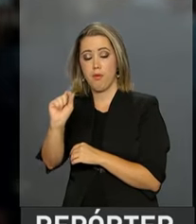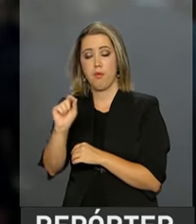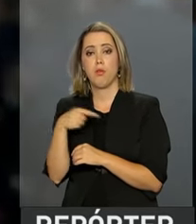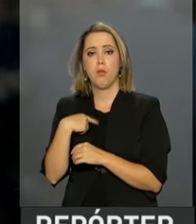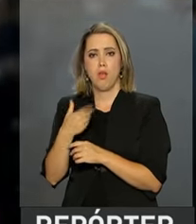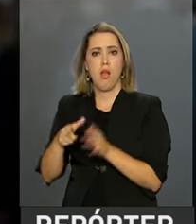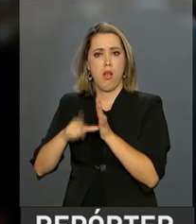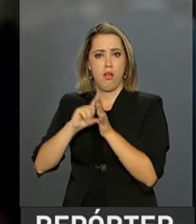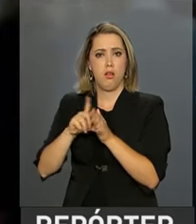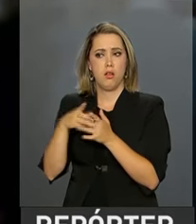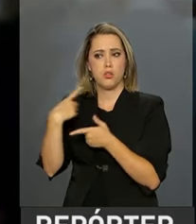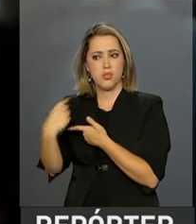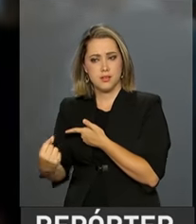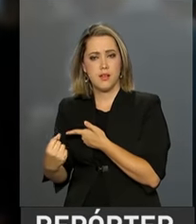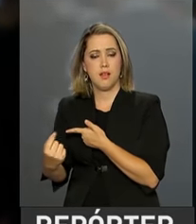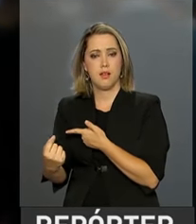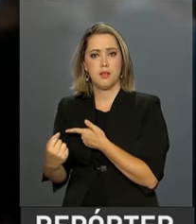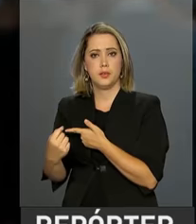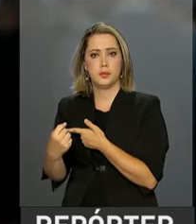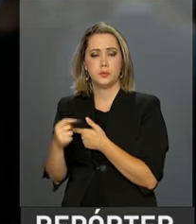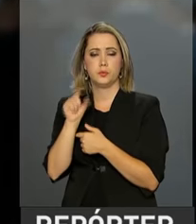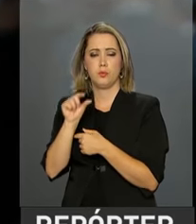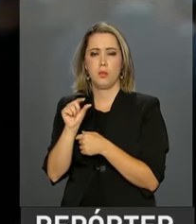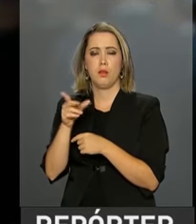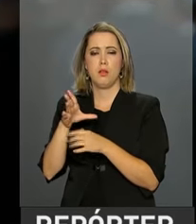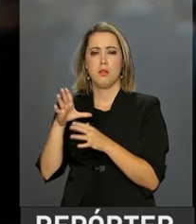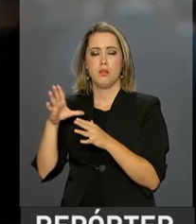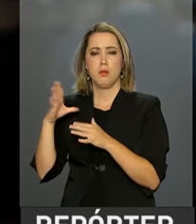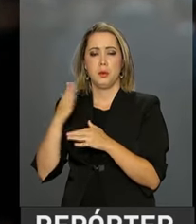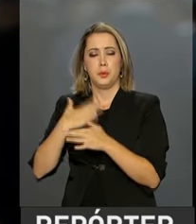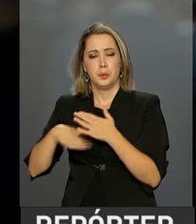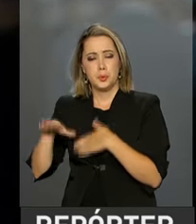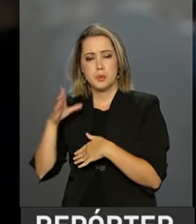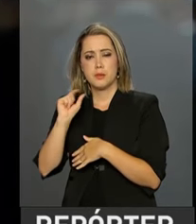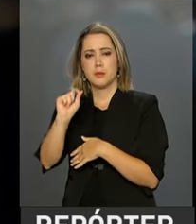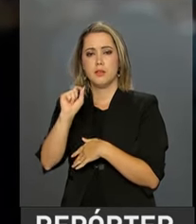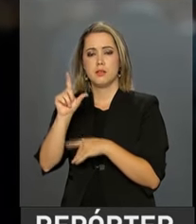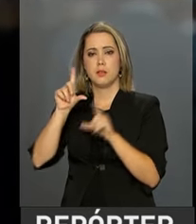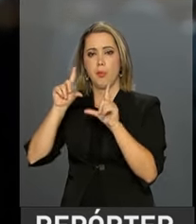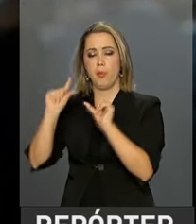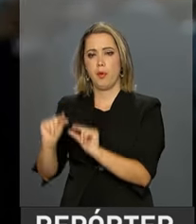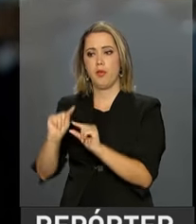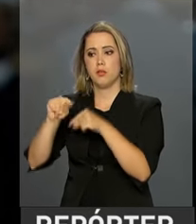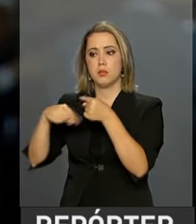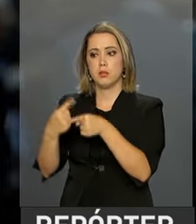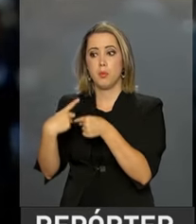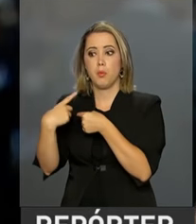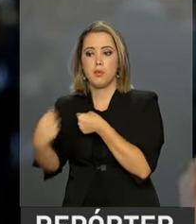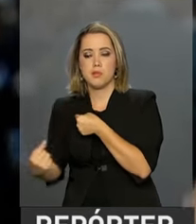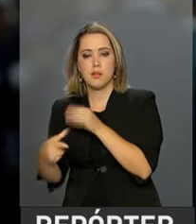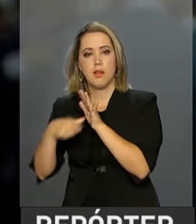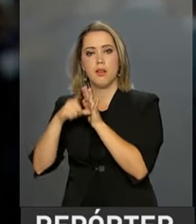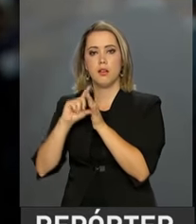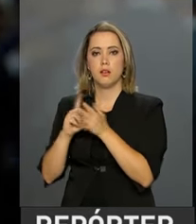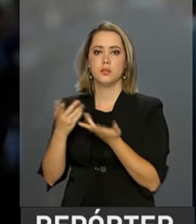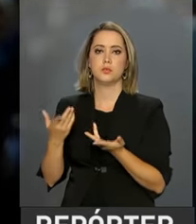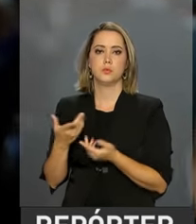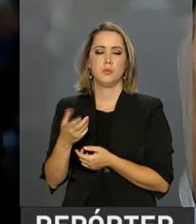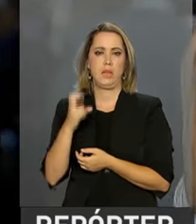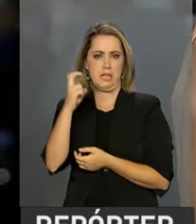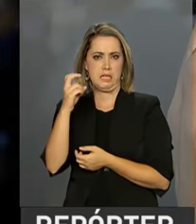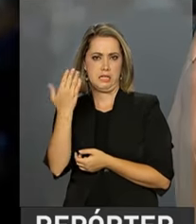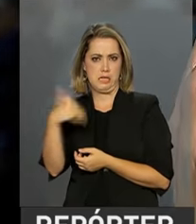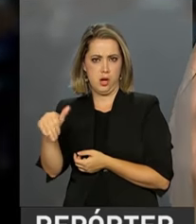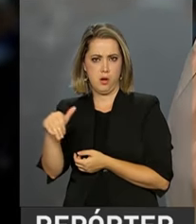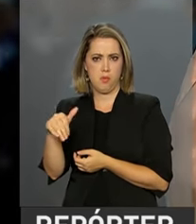Para ter a escola, ter a universidade, pegar o filho, ou ter em compras. Ou, se sai às 5h30,